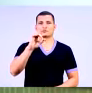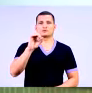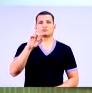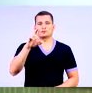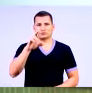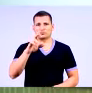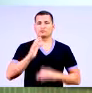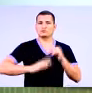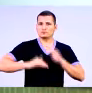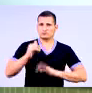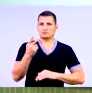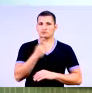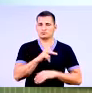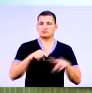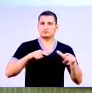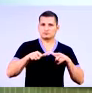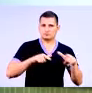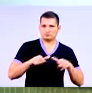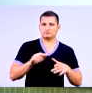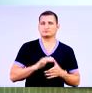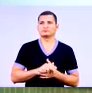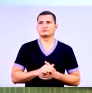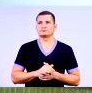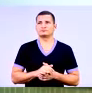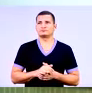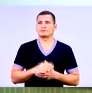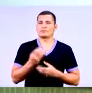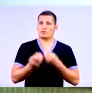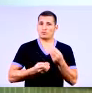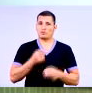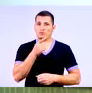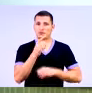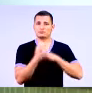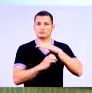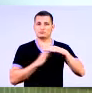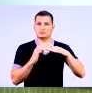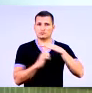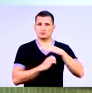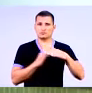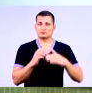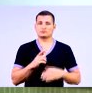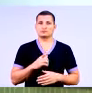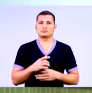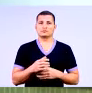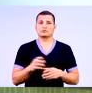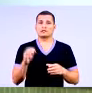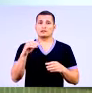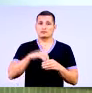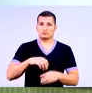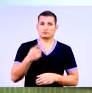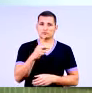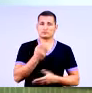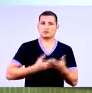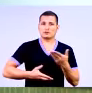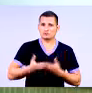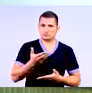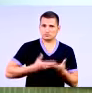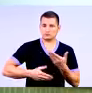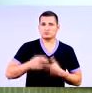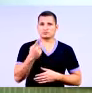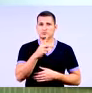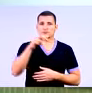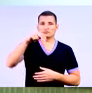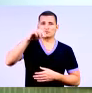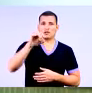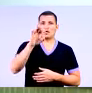seus colaboradores, né? Então, como que essa empresa está dentro das suas relações, do seu